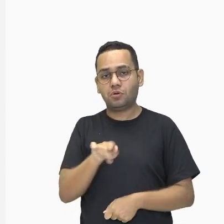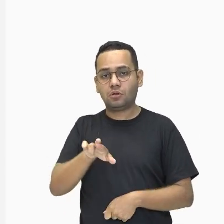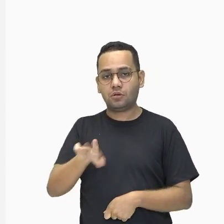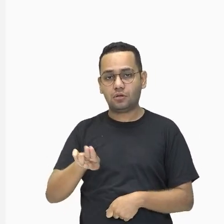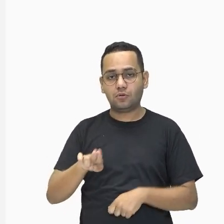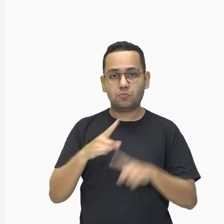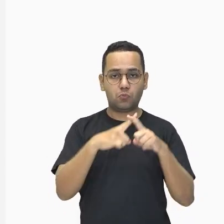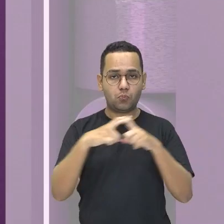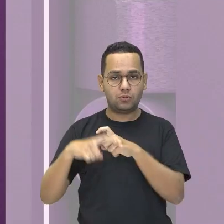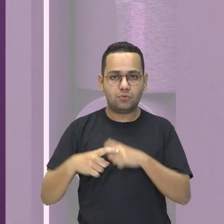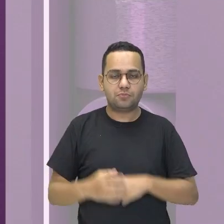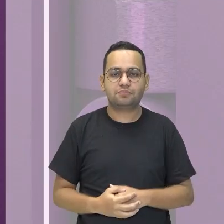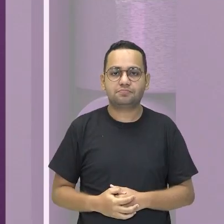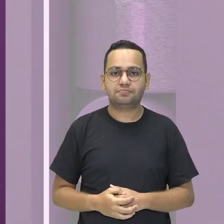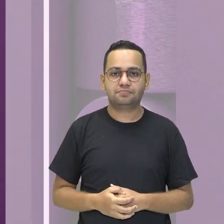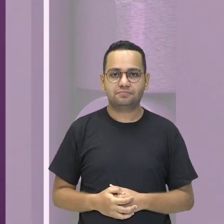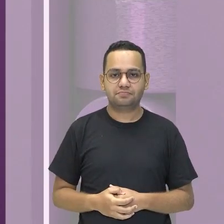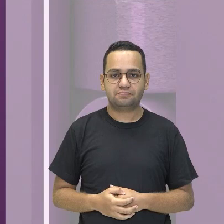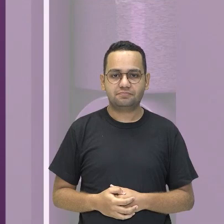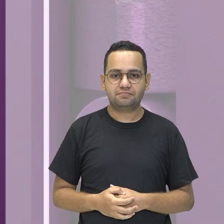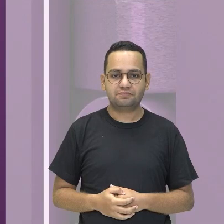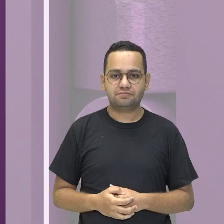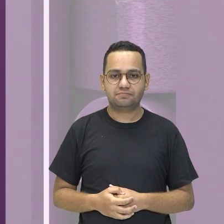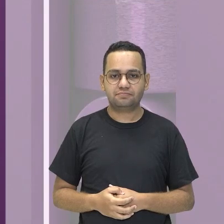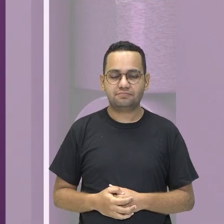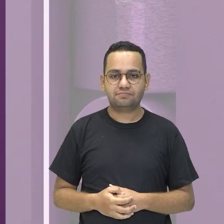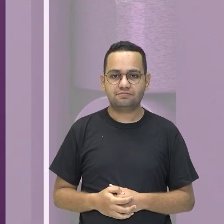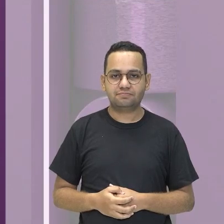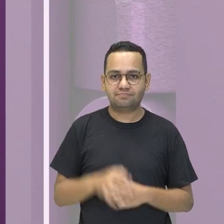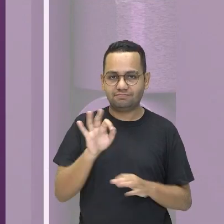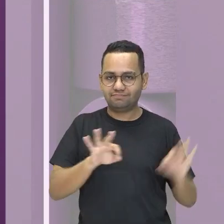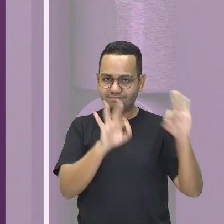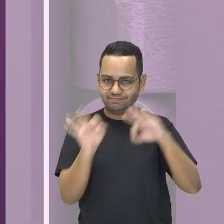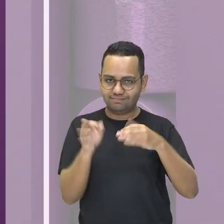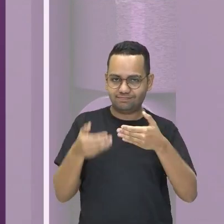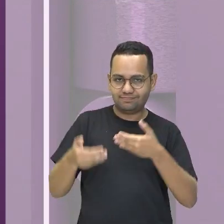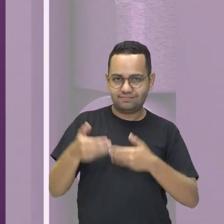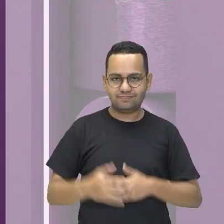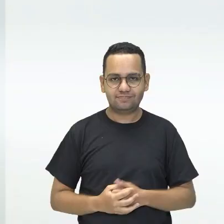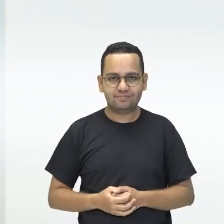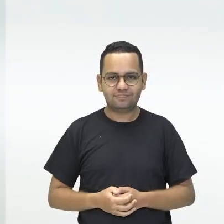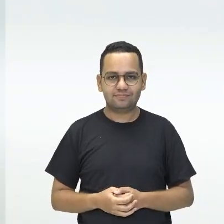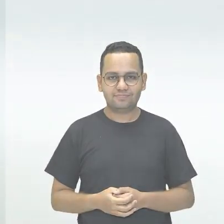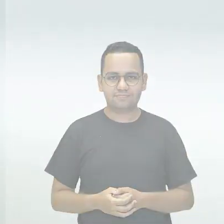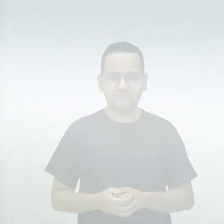grau de um polinômio. Então, pessoal, sem mais delongas, vamos à nossa aula.